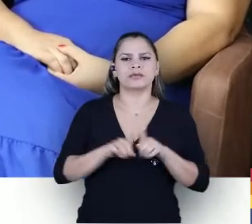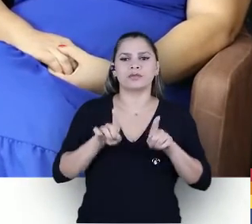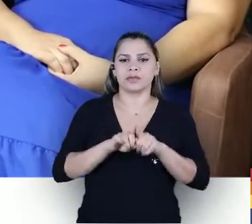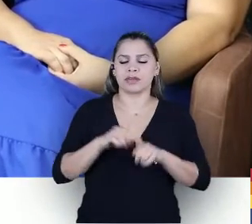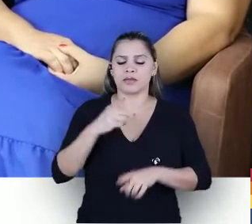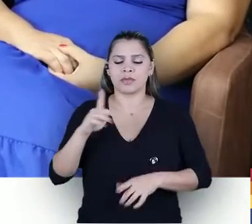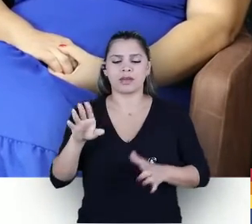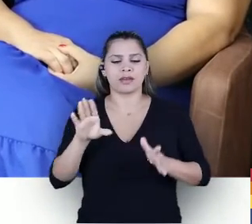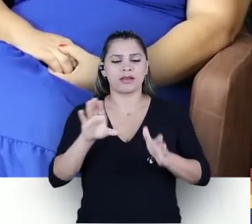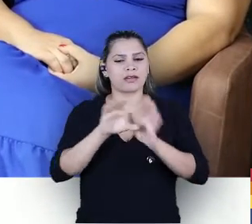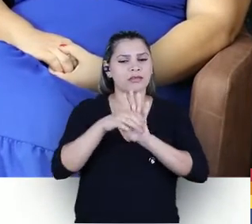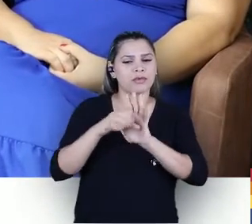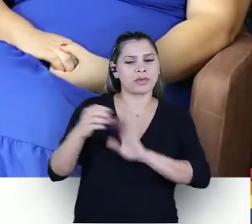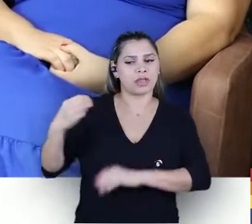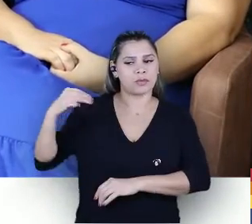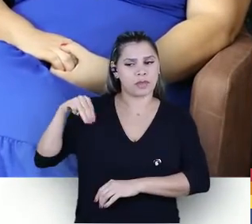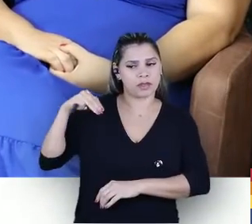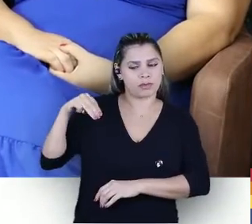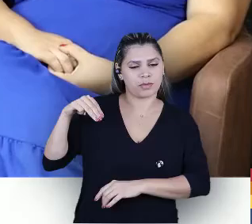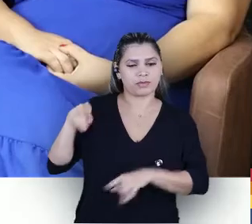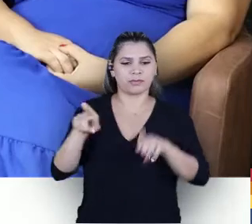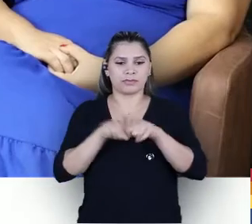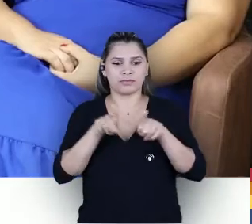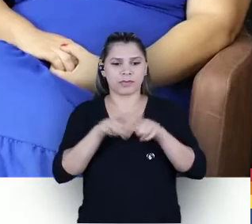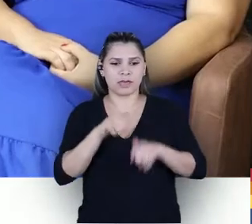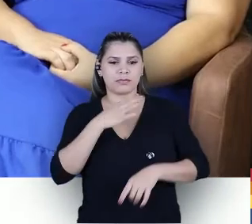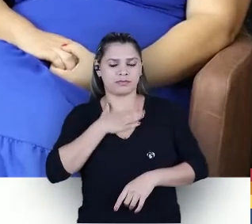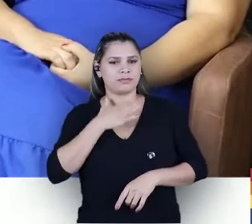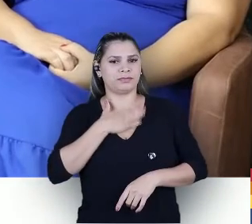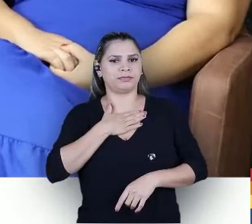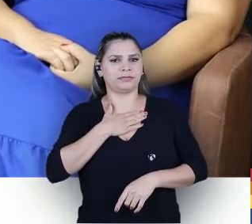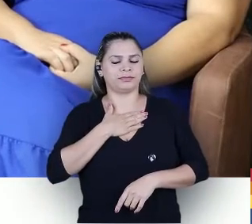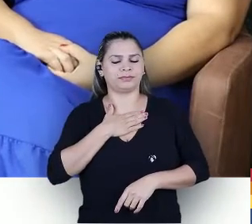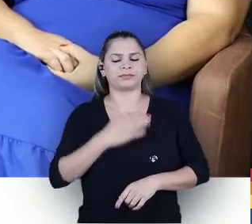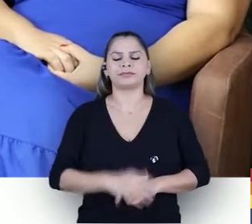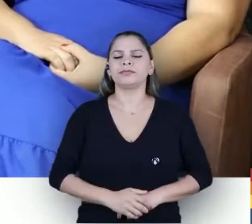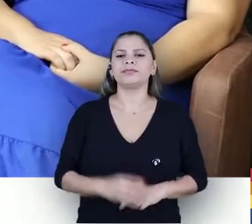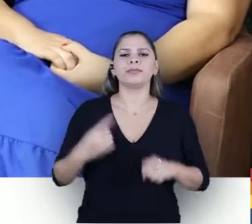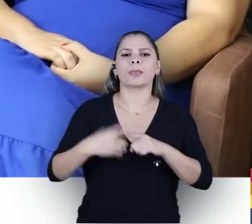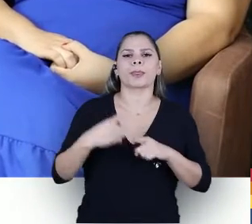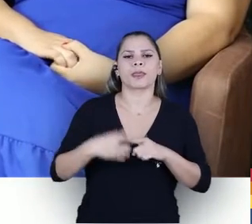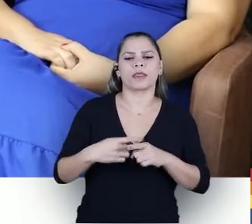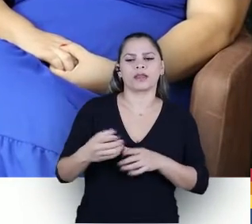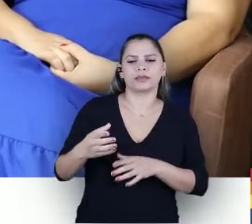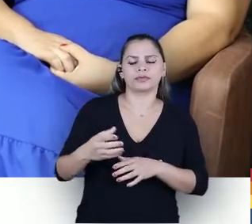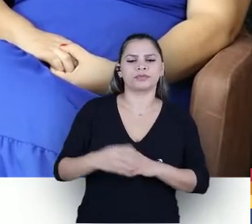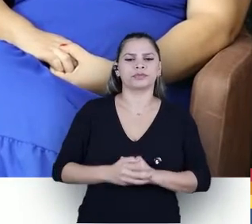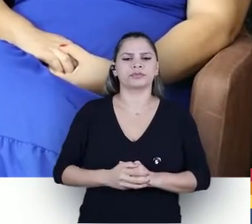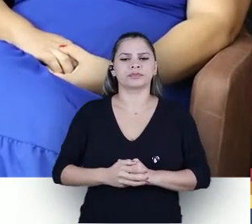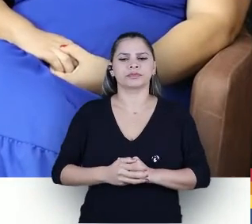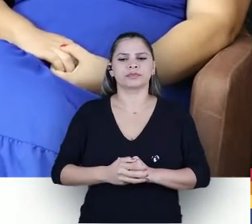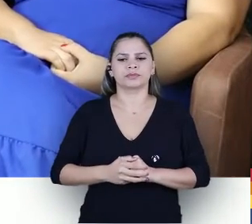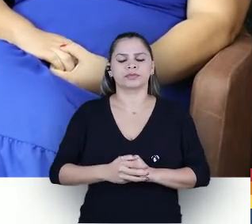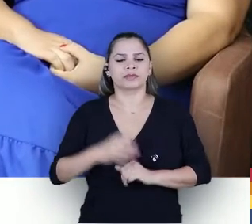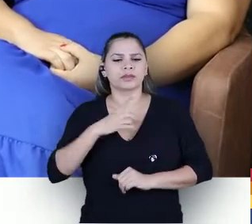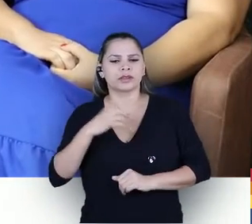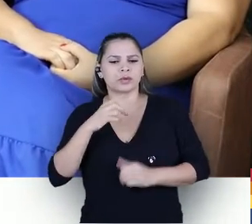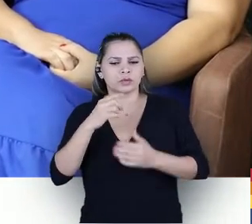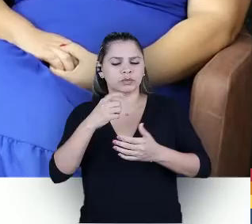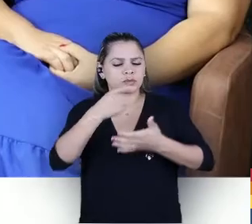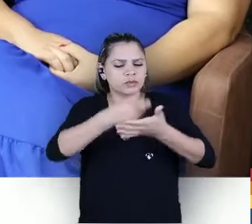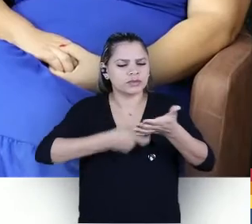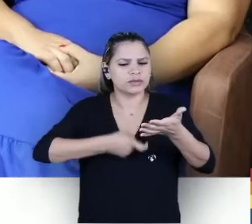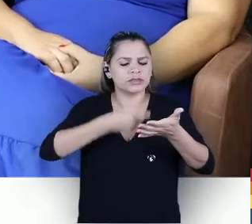conteúdo? Então, fica mais fácil para o aluno a compreensão tanto para a área do componente curricular,